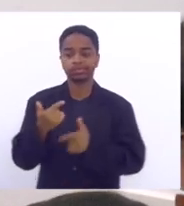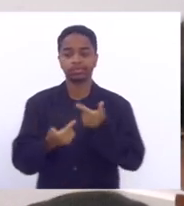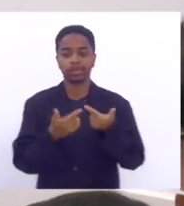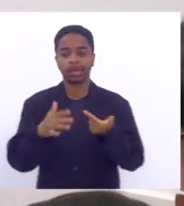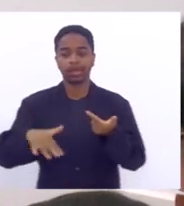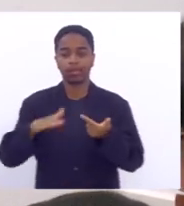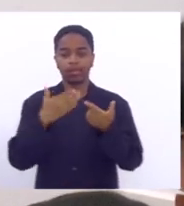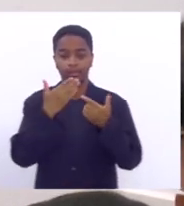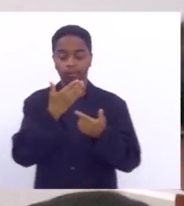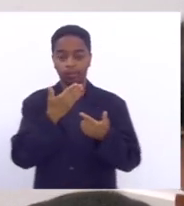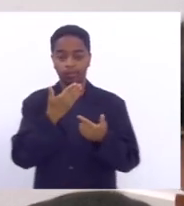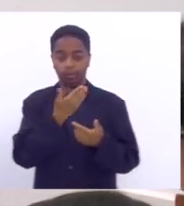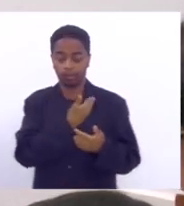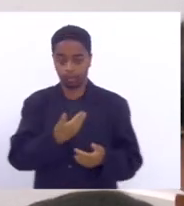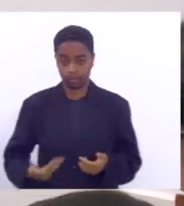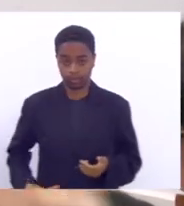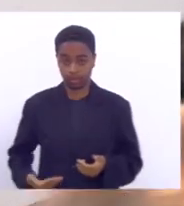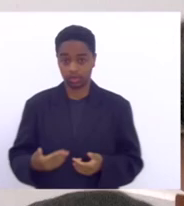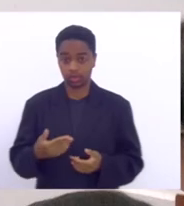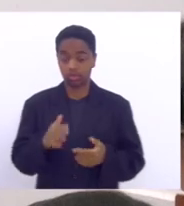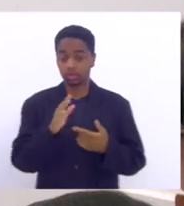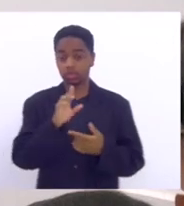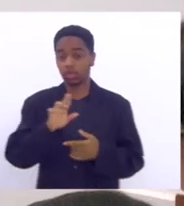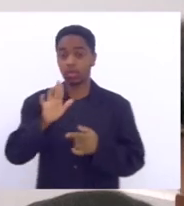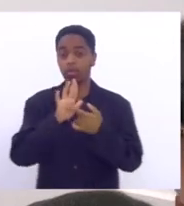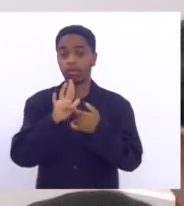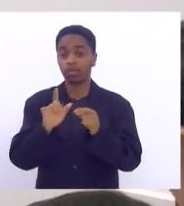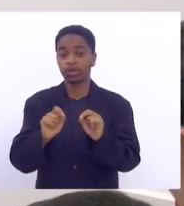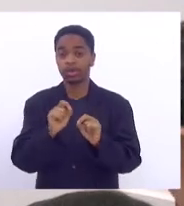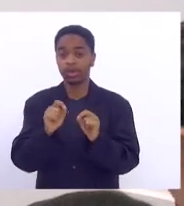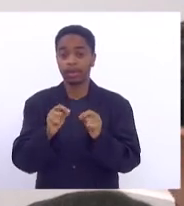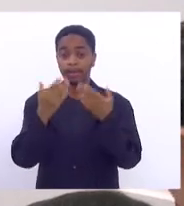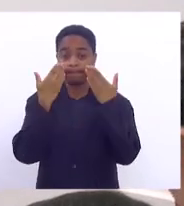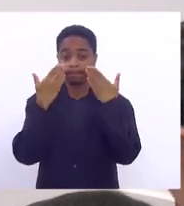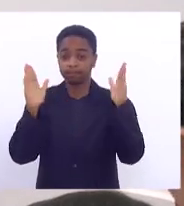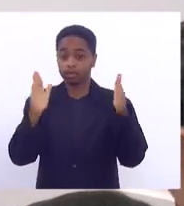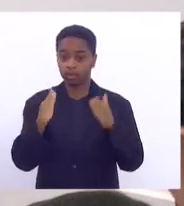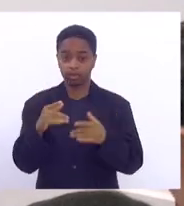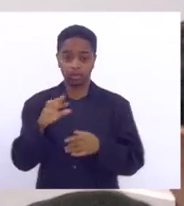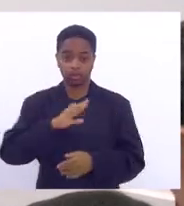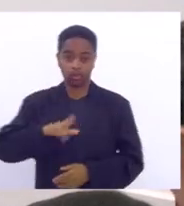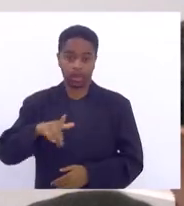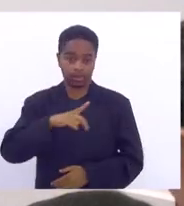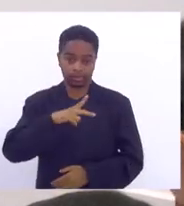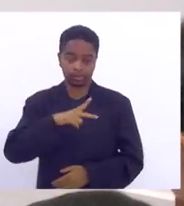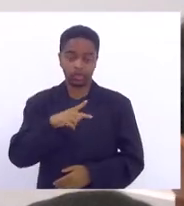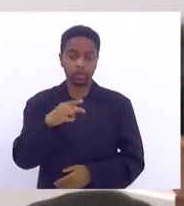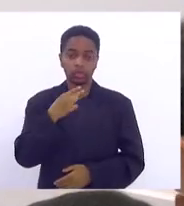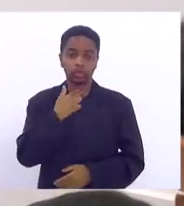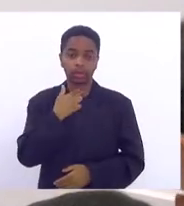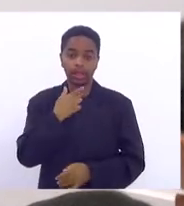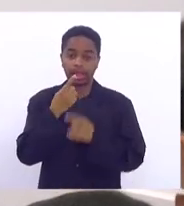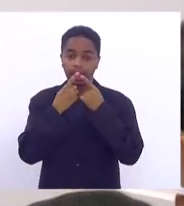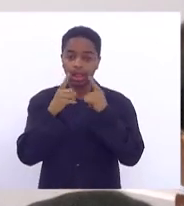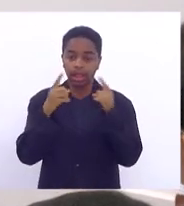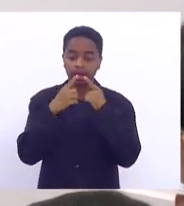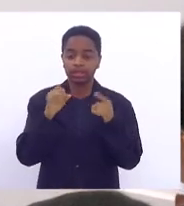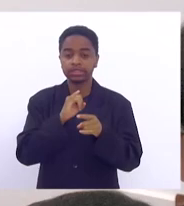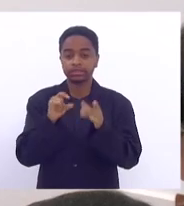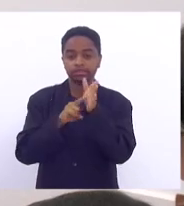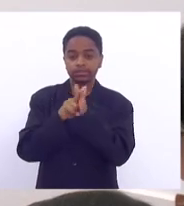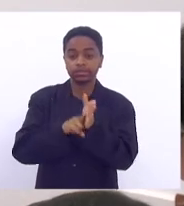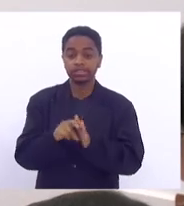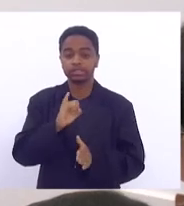público né então tem uma diferença pro privado nenhum político Pode reclamar de ser investigado se um político compra um